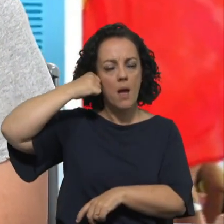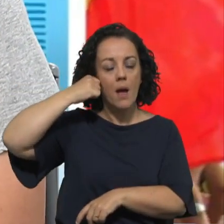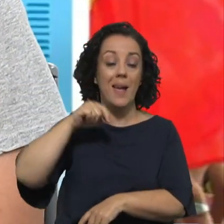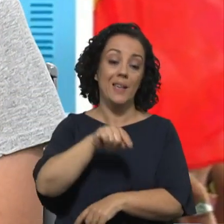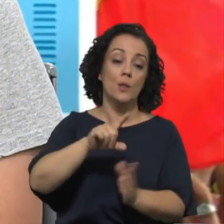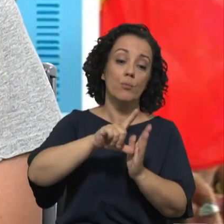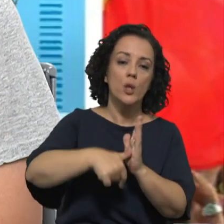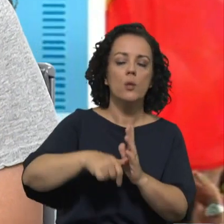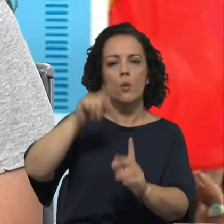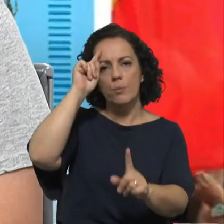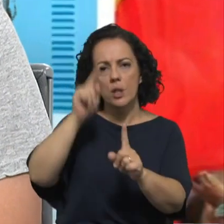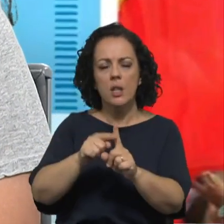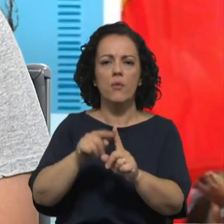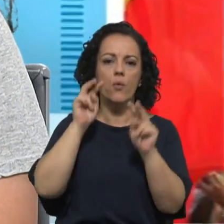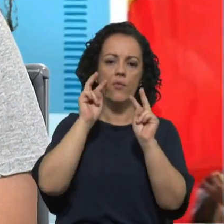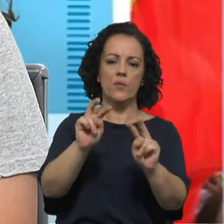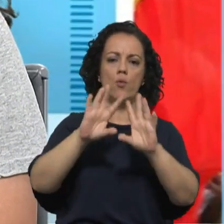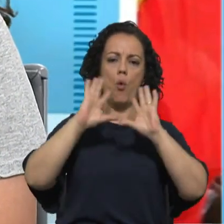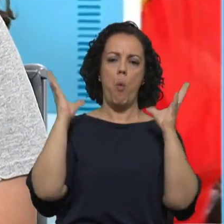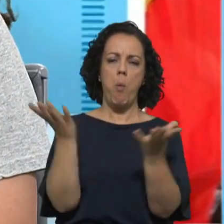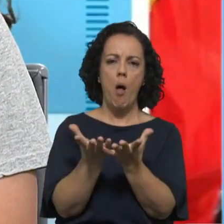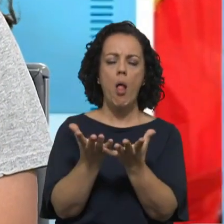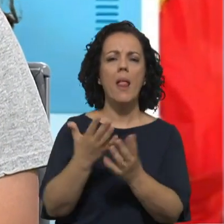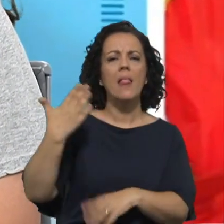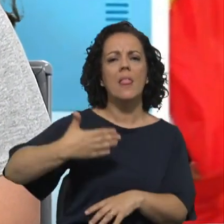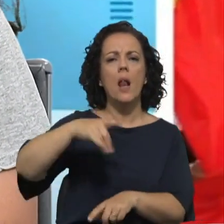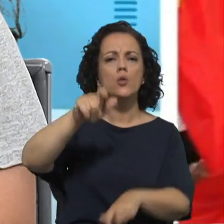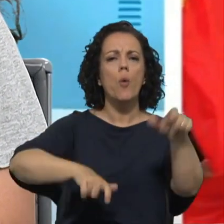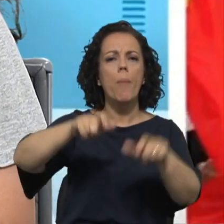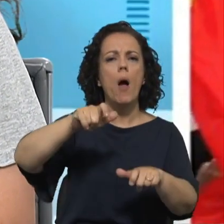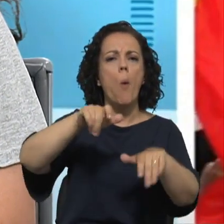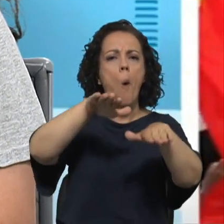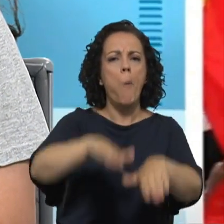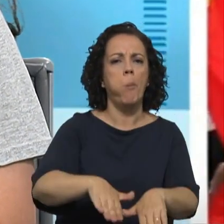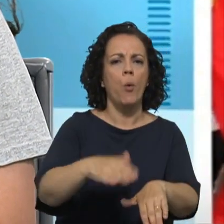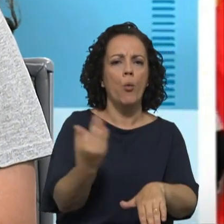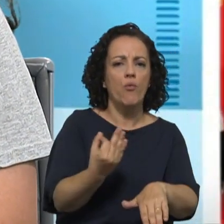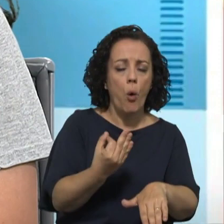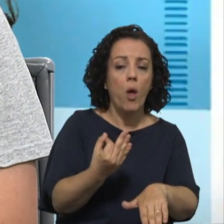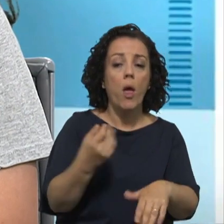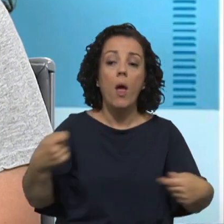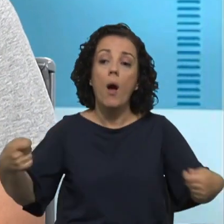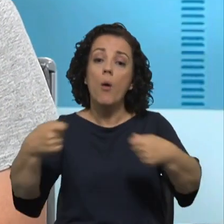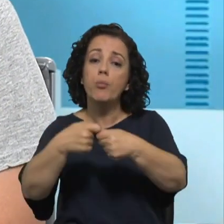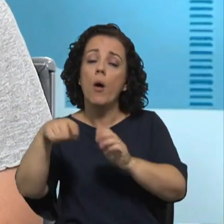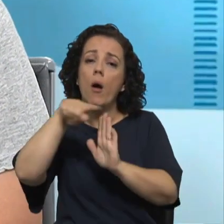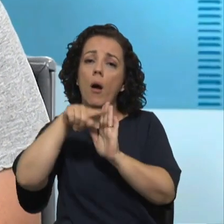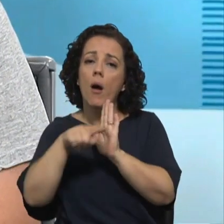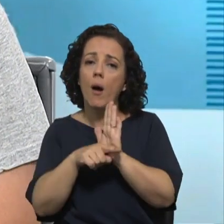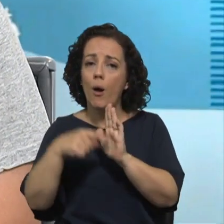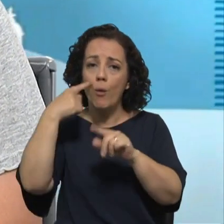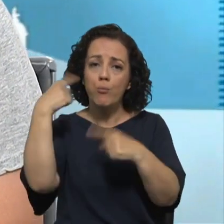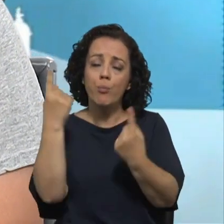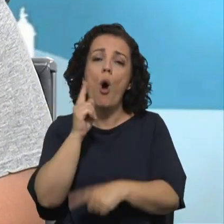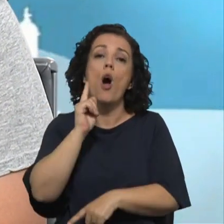global dos principais direitos humanos que ficaram suspensos e as políticas públicas que os acompanharam, não é? E o que é que vai vir a